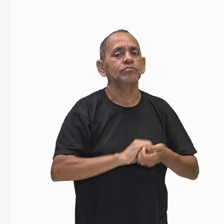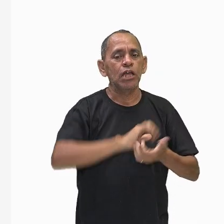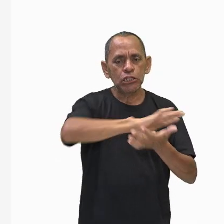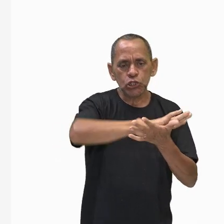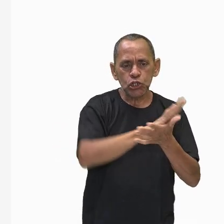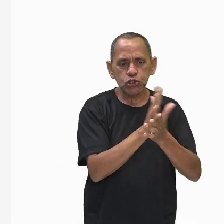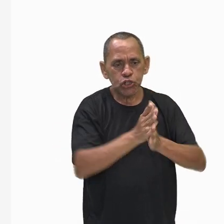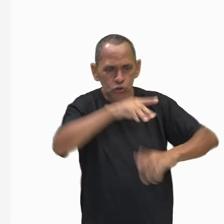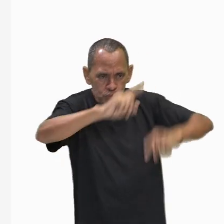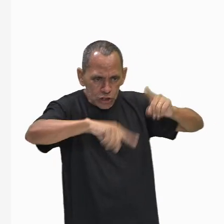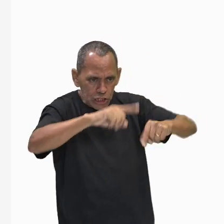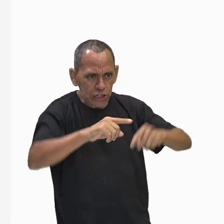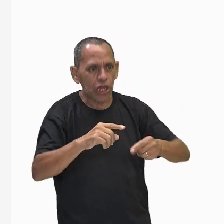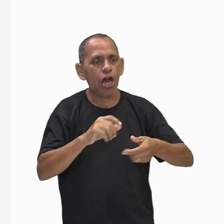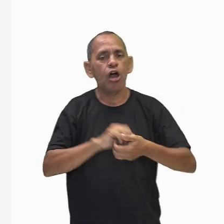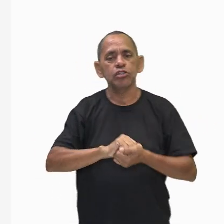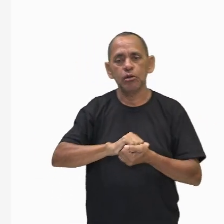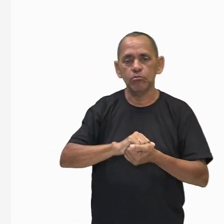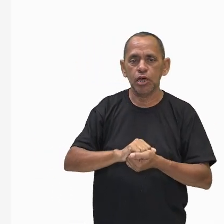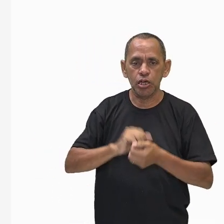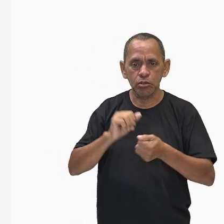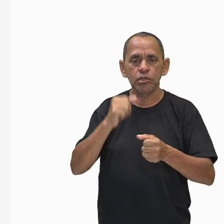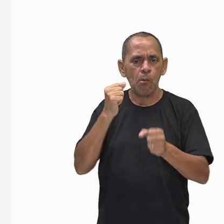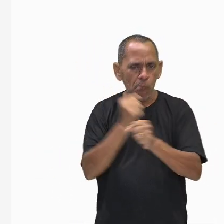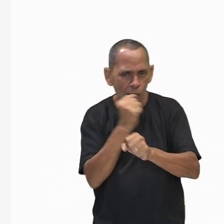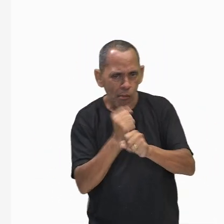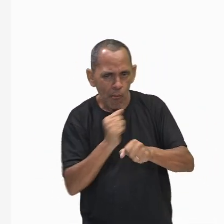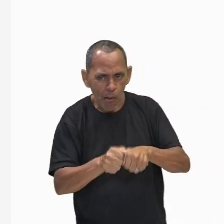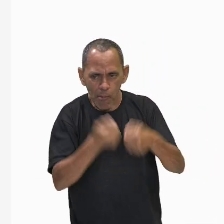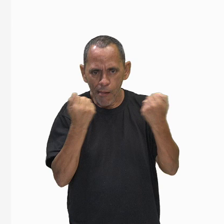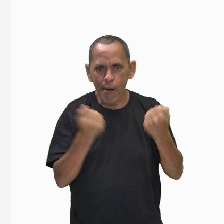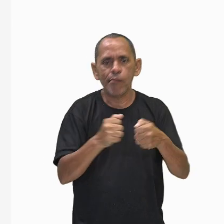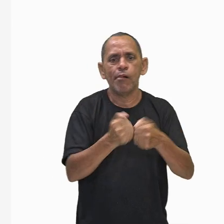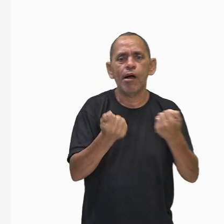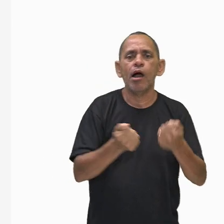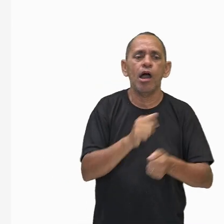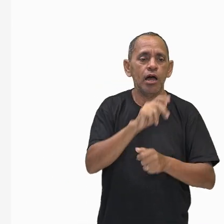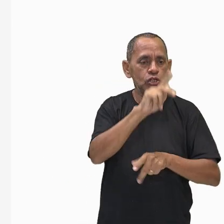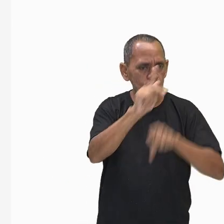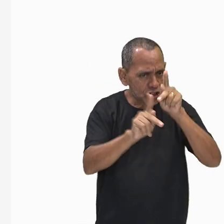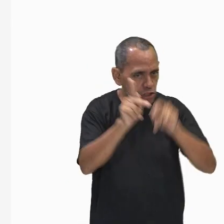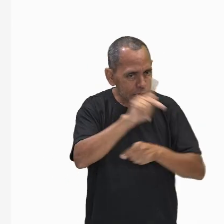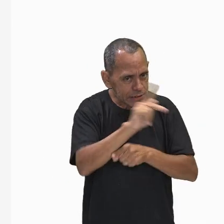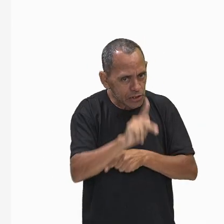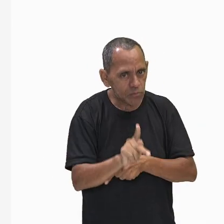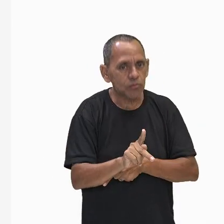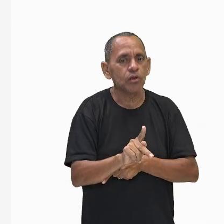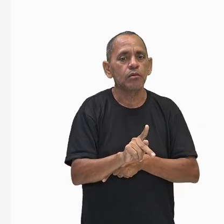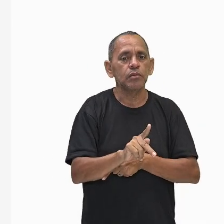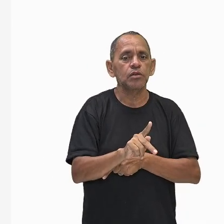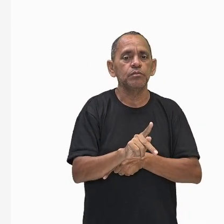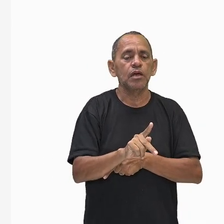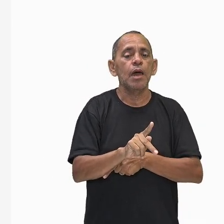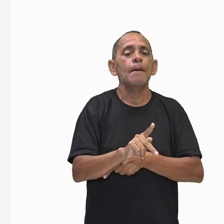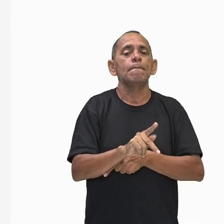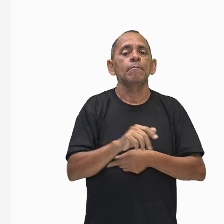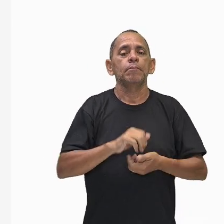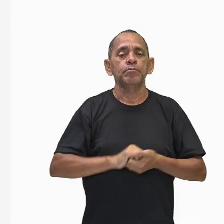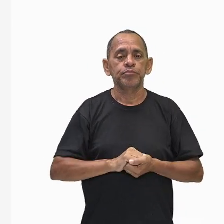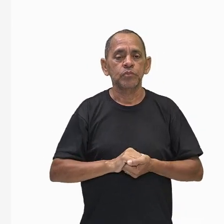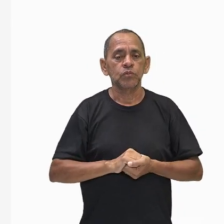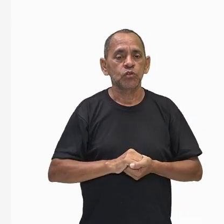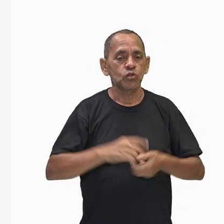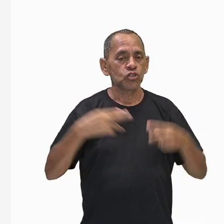só material, como também humana, tá, gente? Então a gente vê que também para o Brasil houve algo interessante, tá,